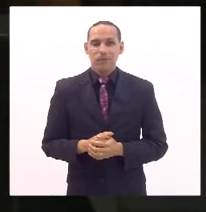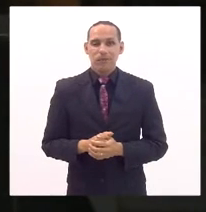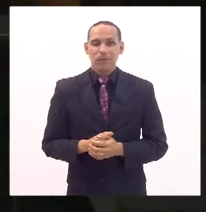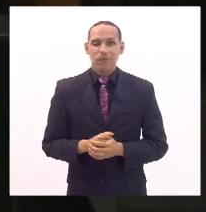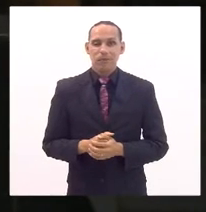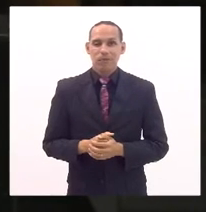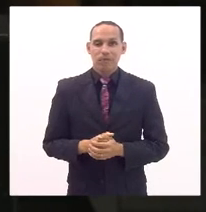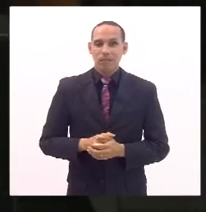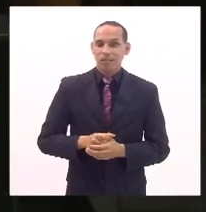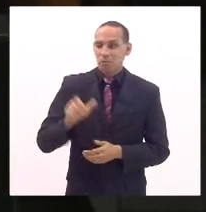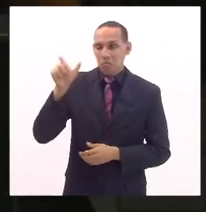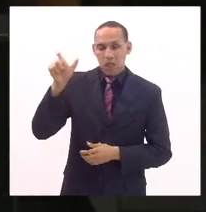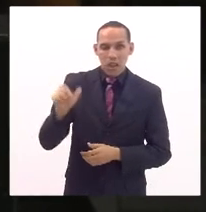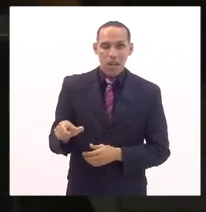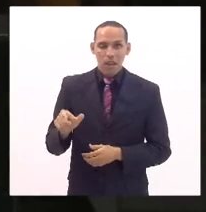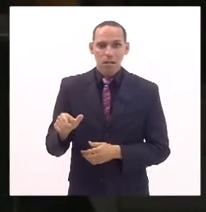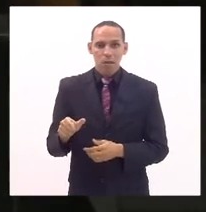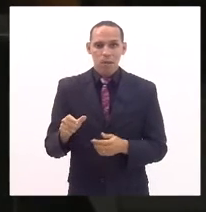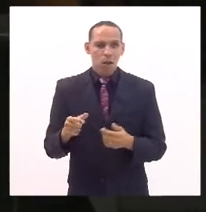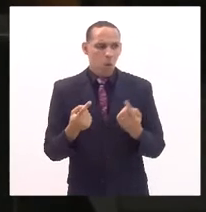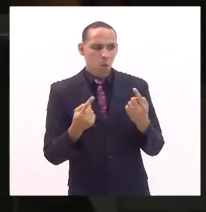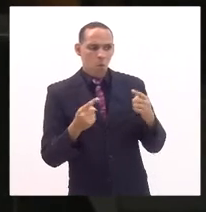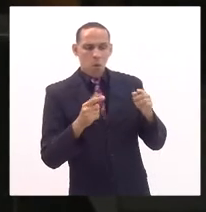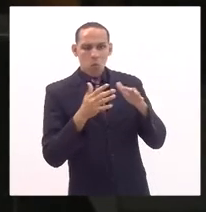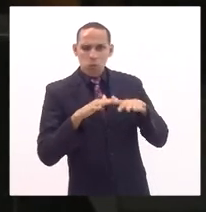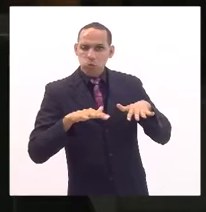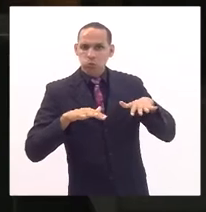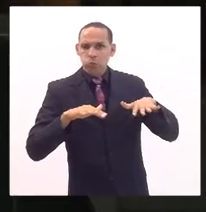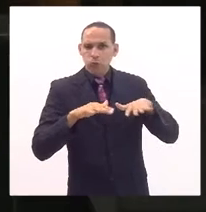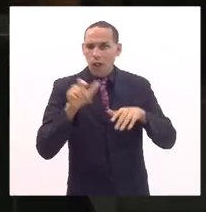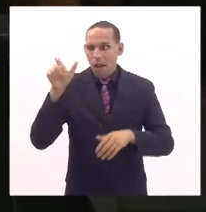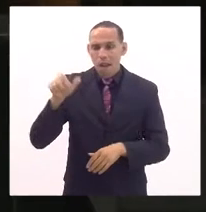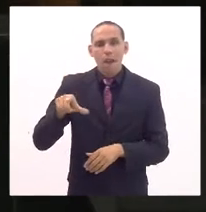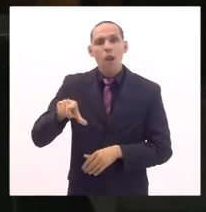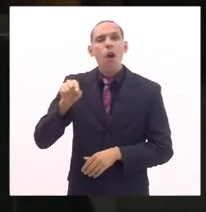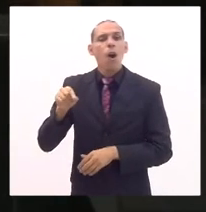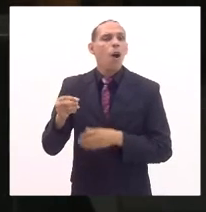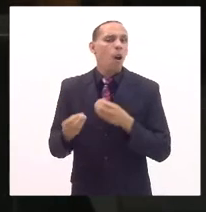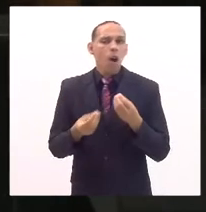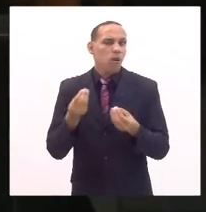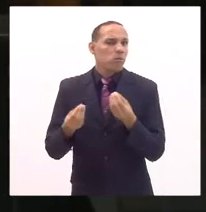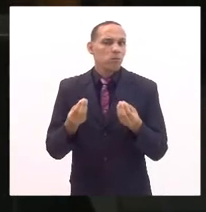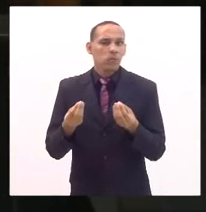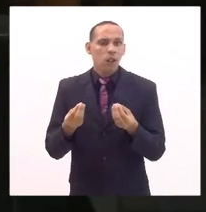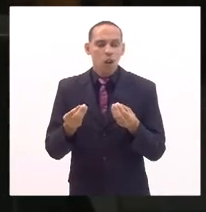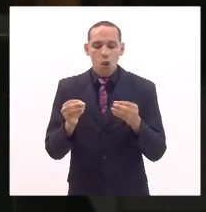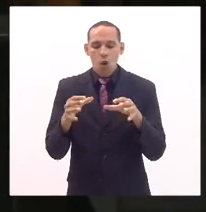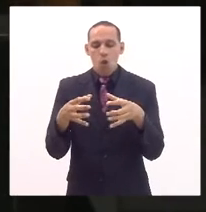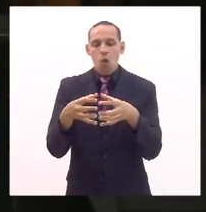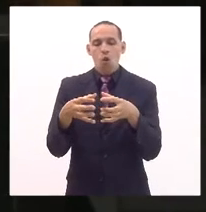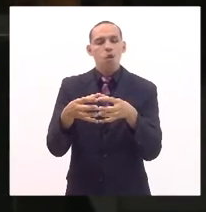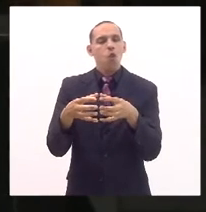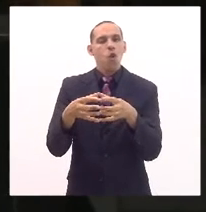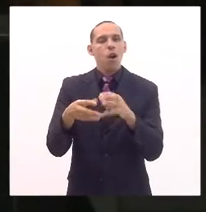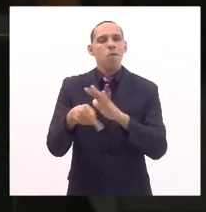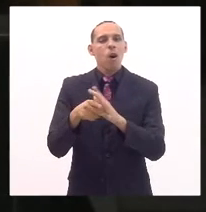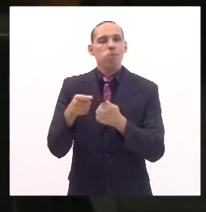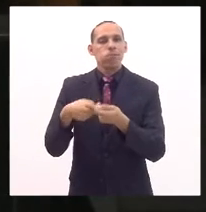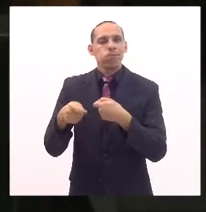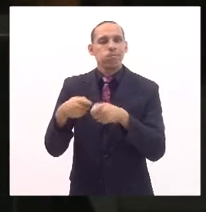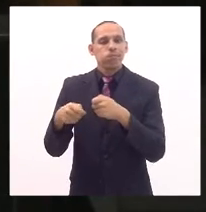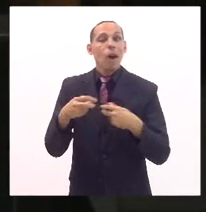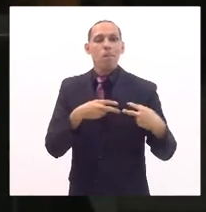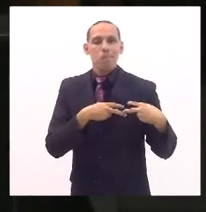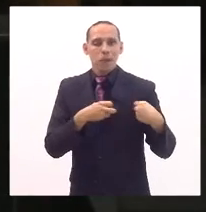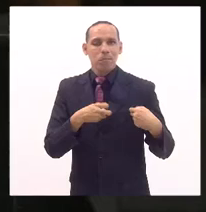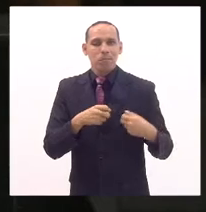a contrário senso escocês e é escolhido pelo conselho de administração da